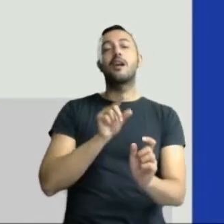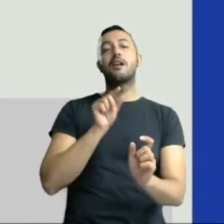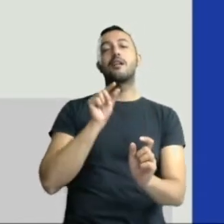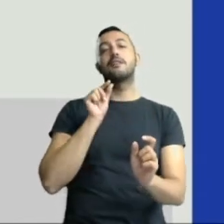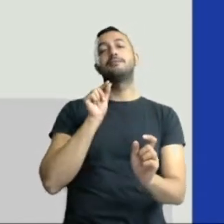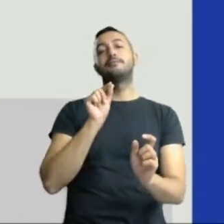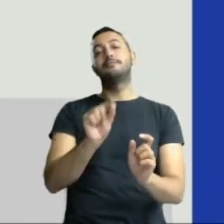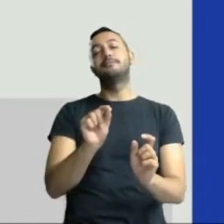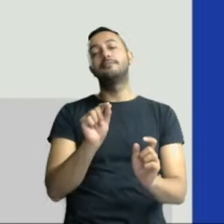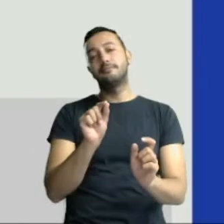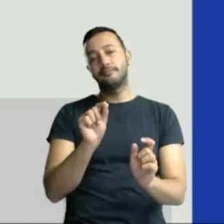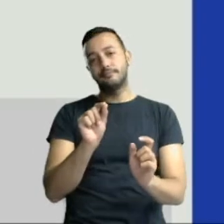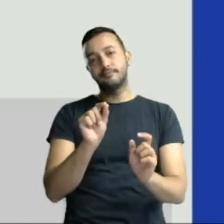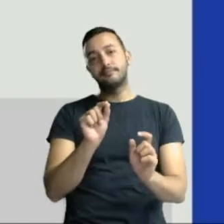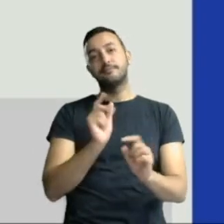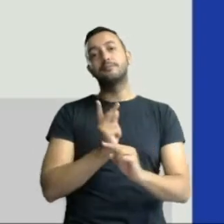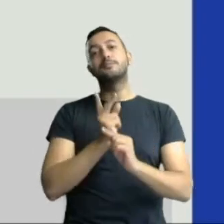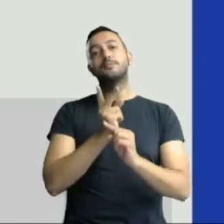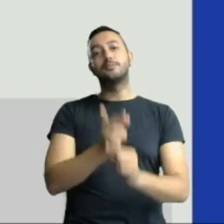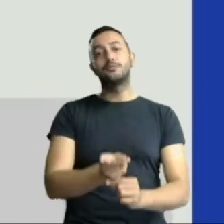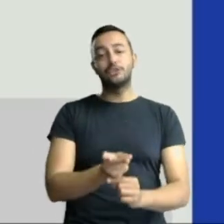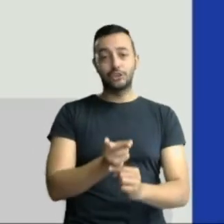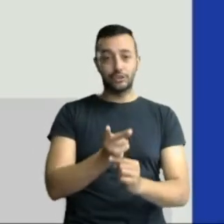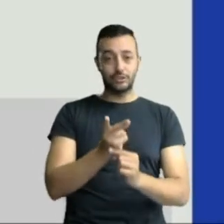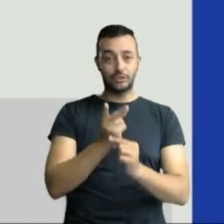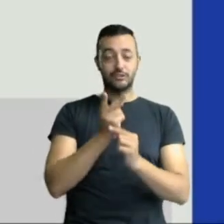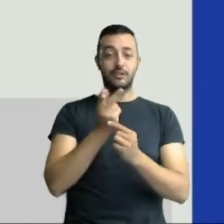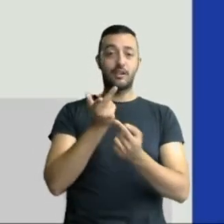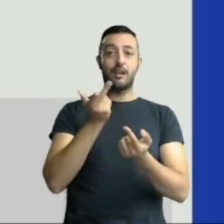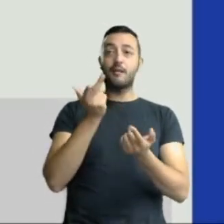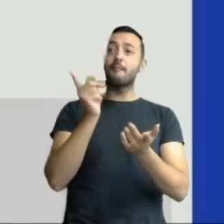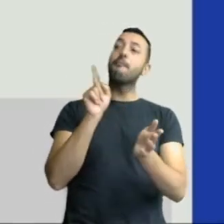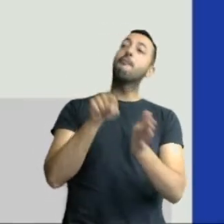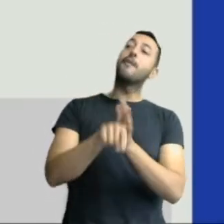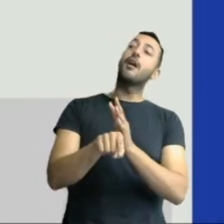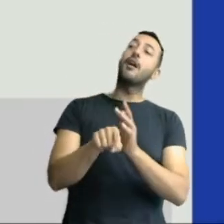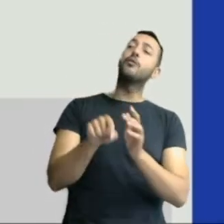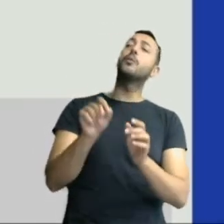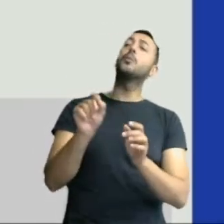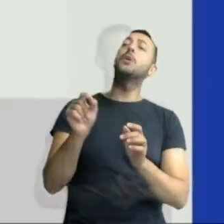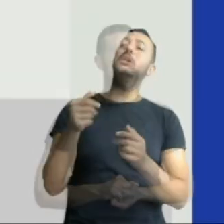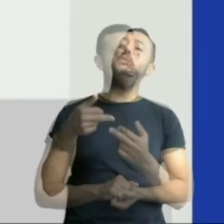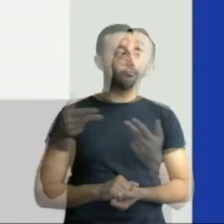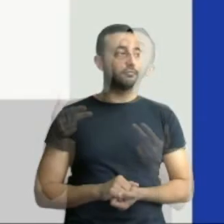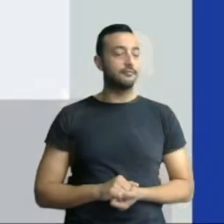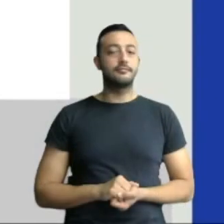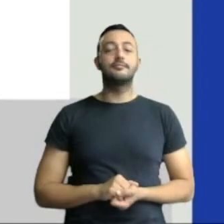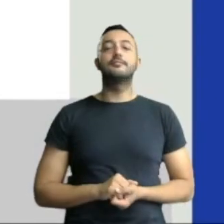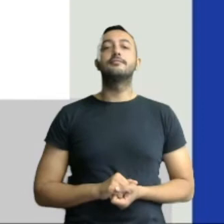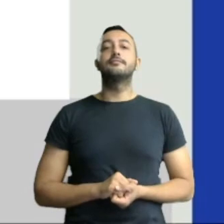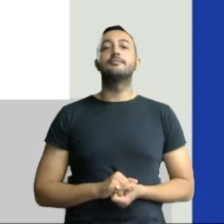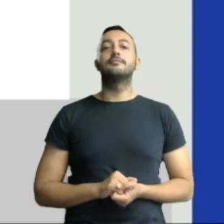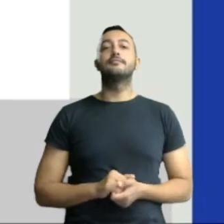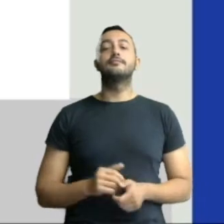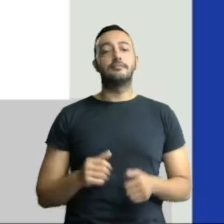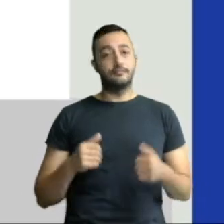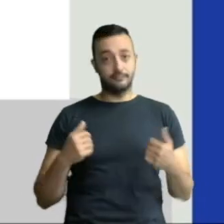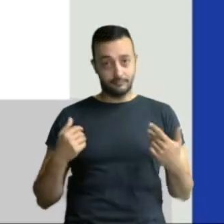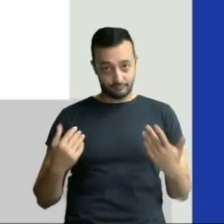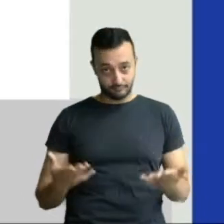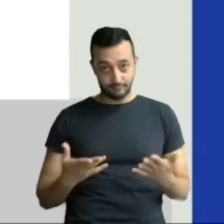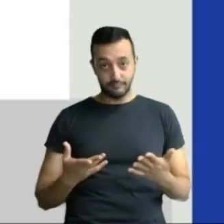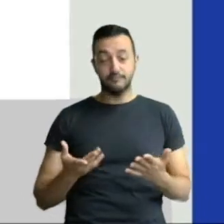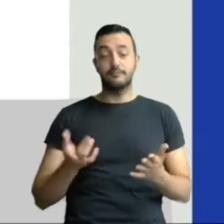para buscar saber algo que nos interessa. Bem, os